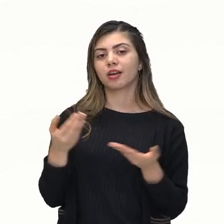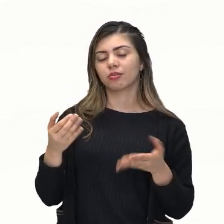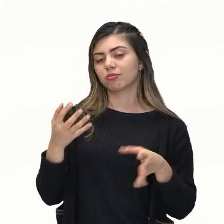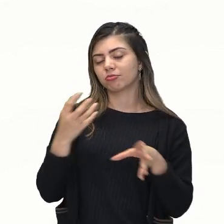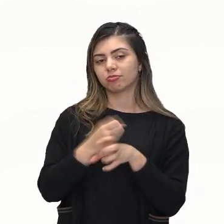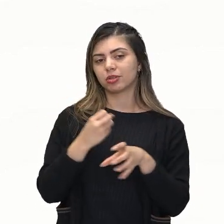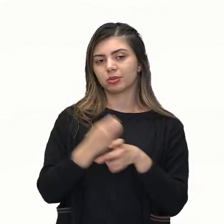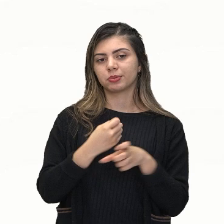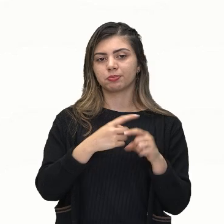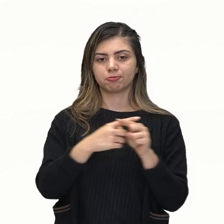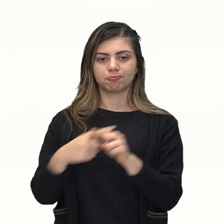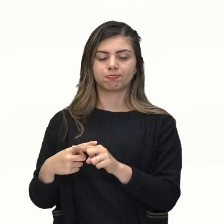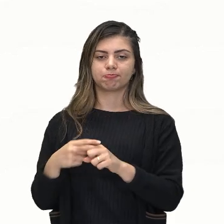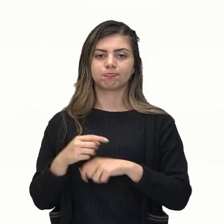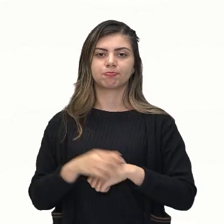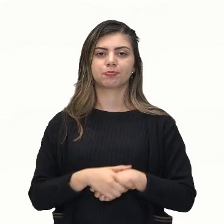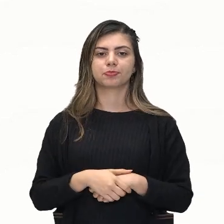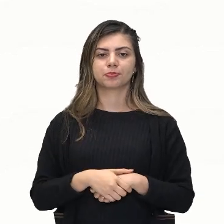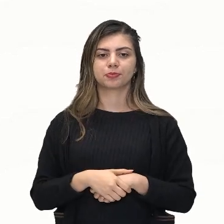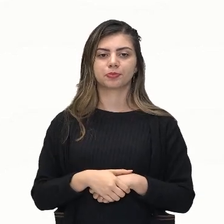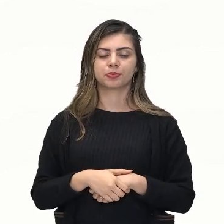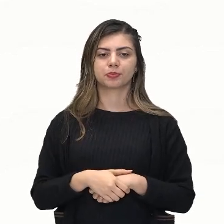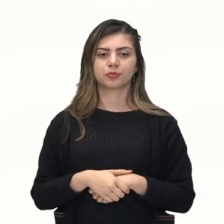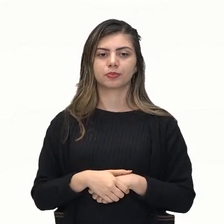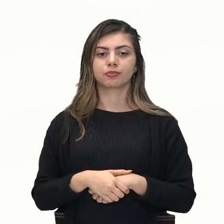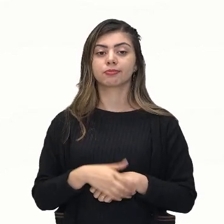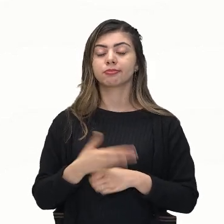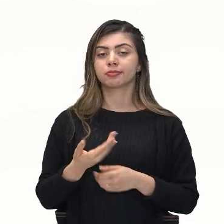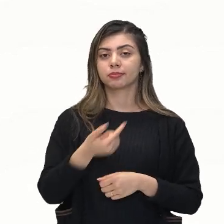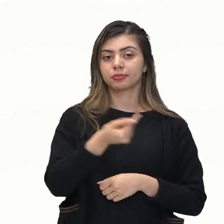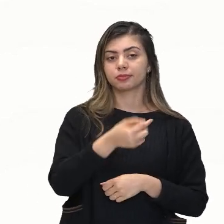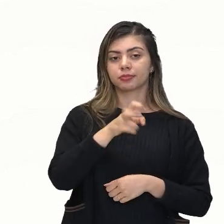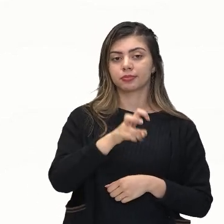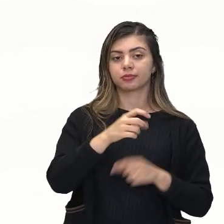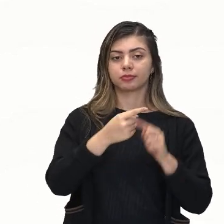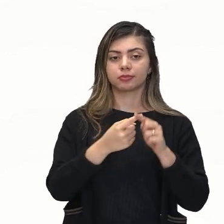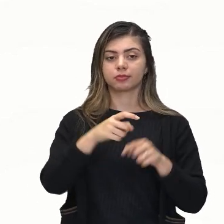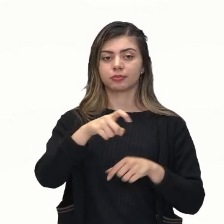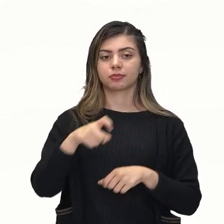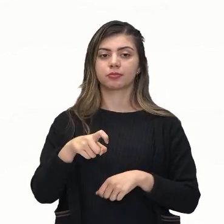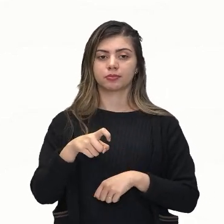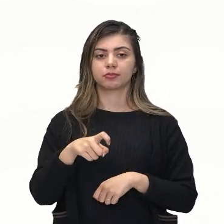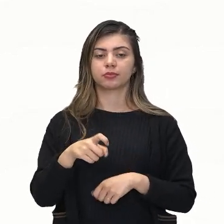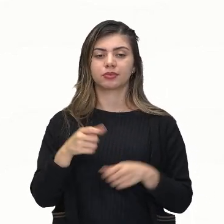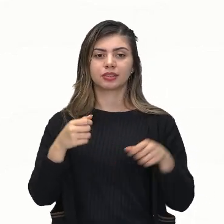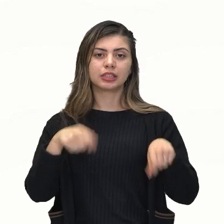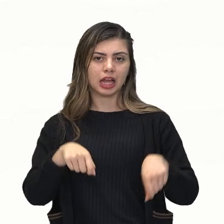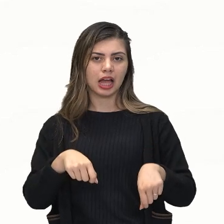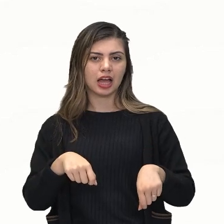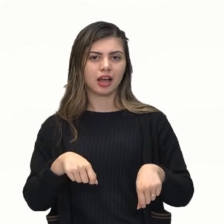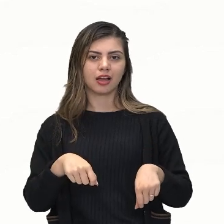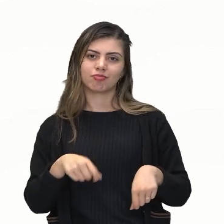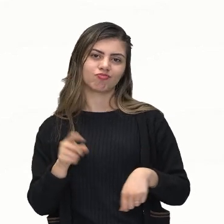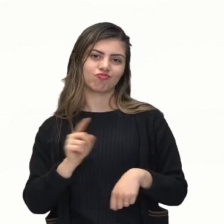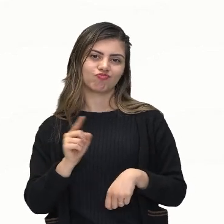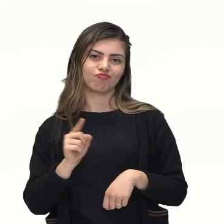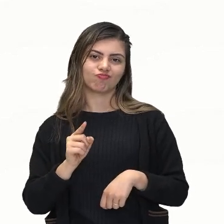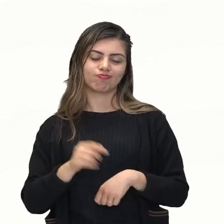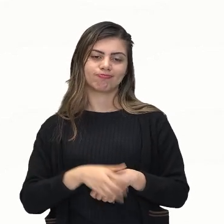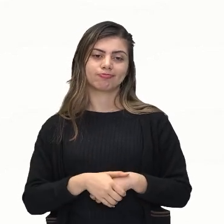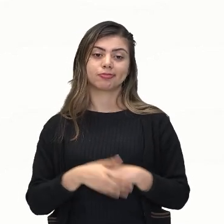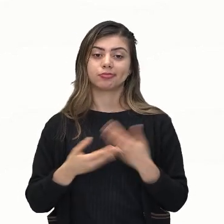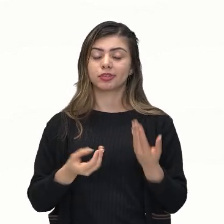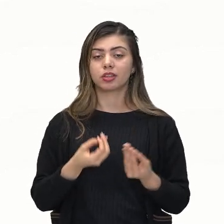jeito. Olha aí. 75 multiplicado por x, vai poder fazer alguma coisa? Não.